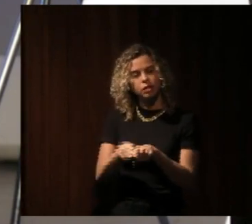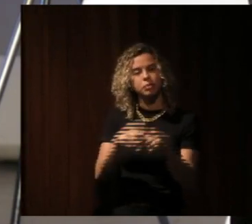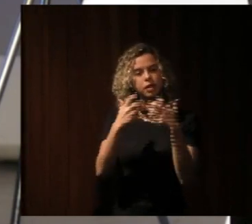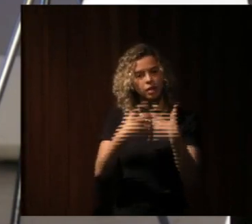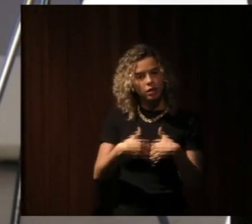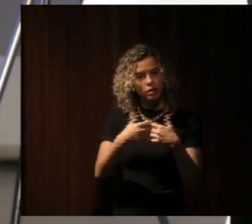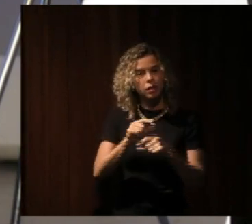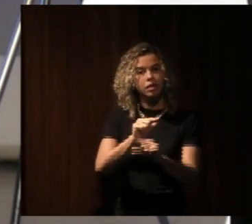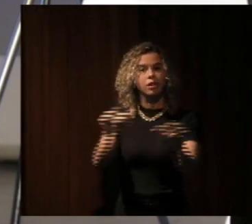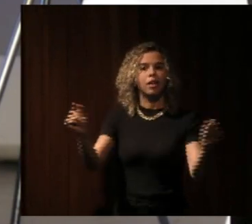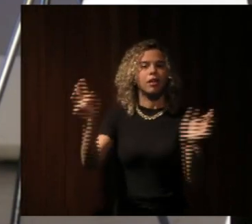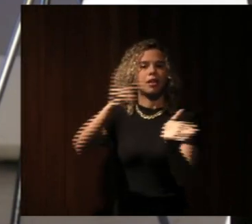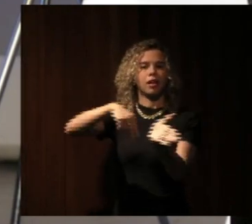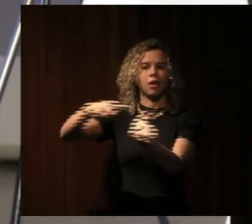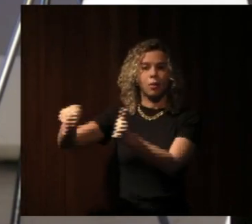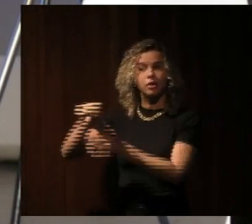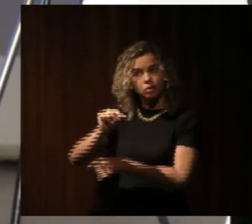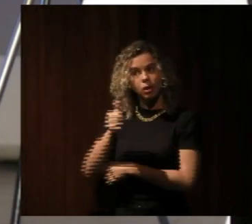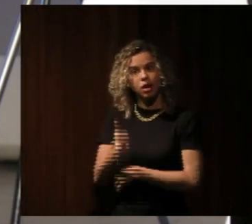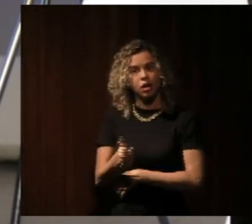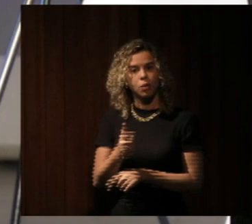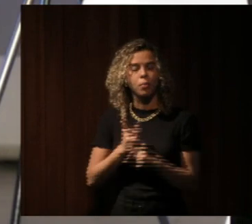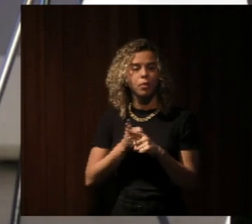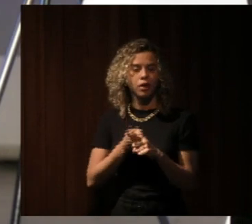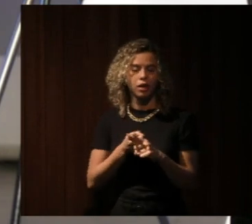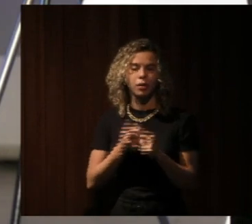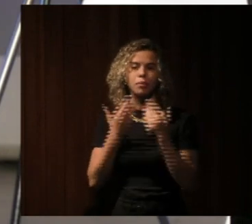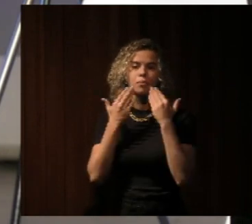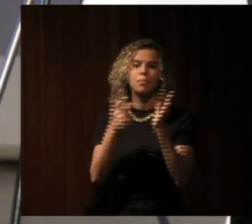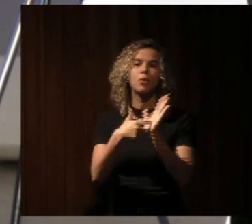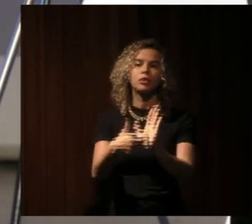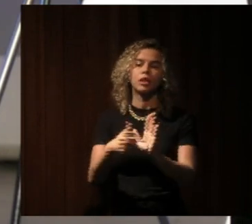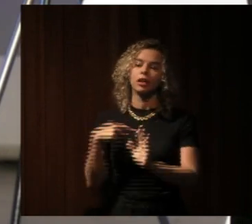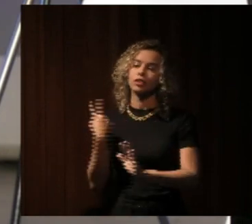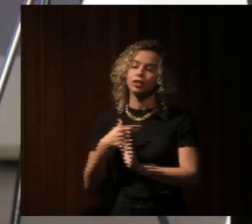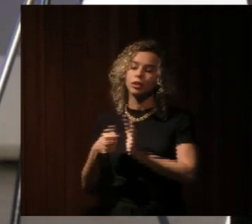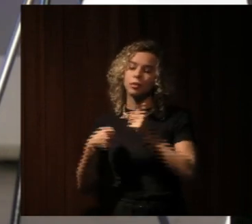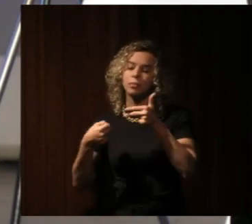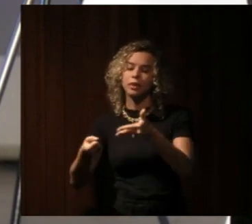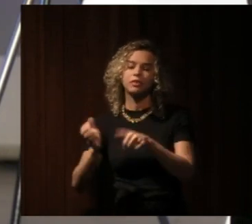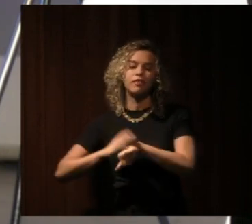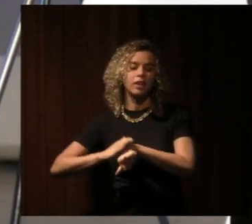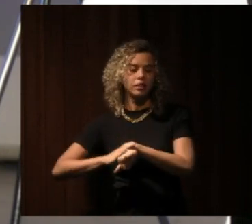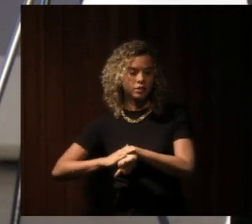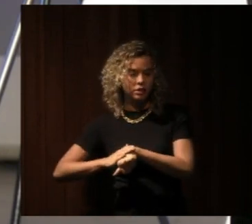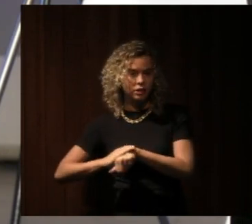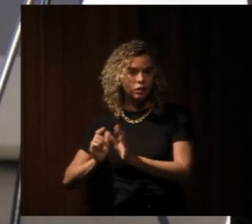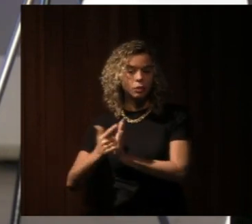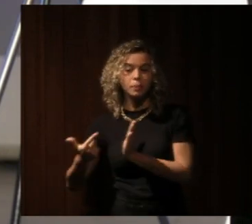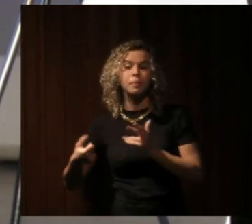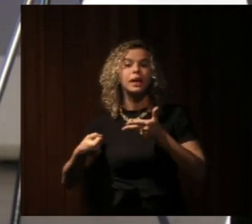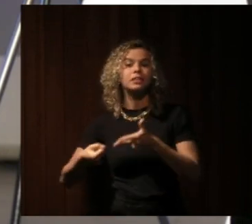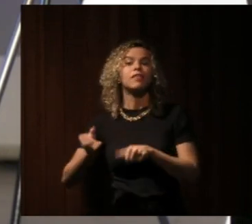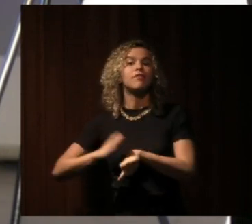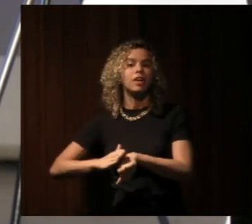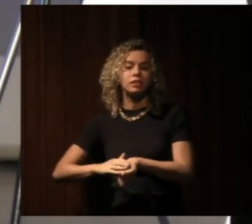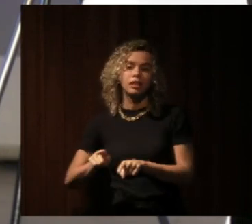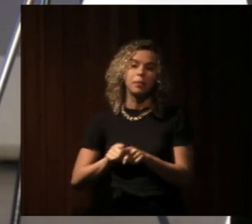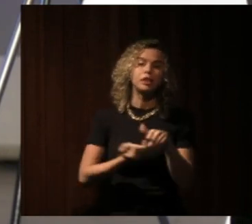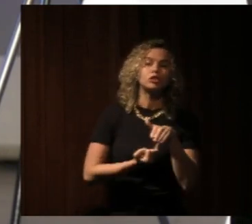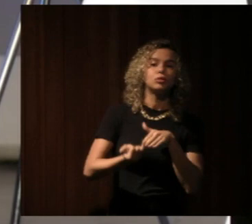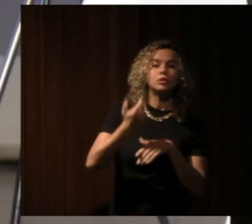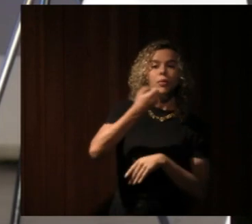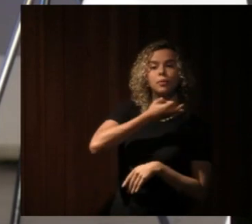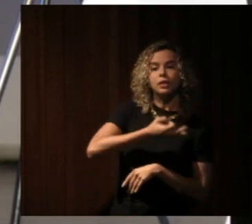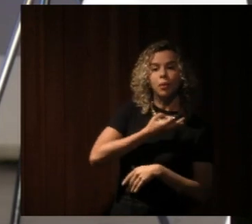pros leitores Eu acho que isso foi legal porque a gente mostrou o que a imprensa Tava fazendo o que as instituições pensavam e como